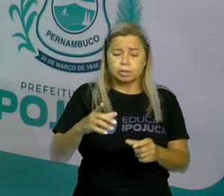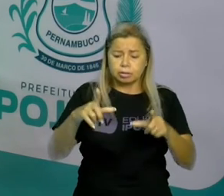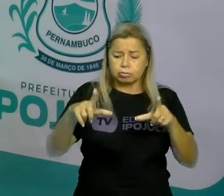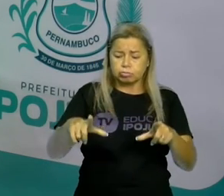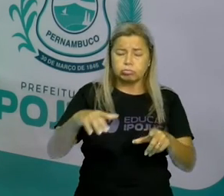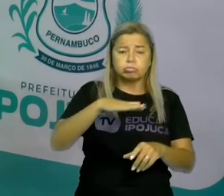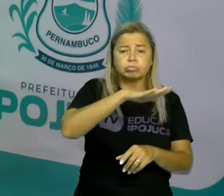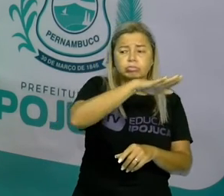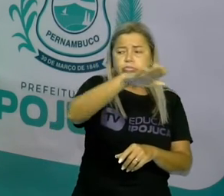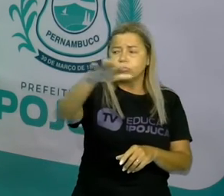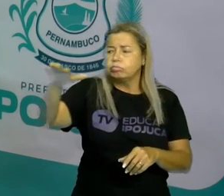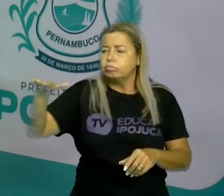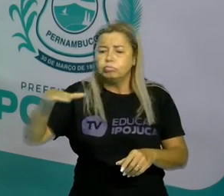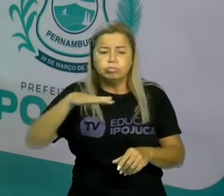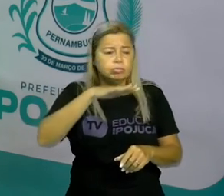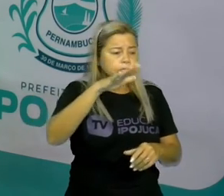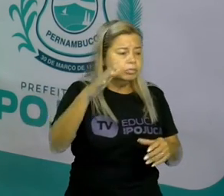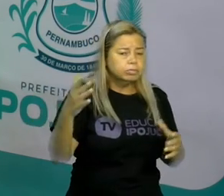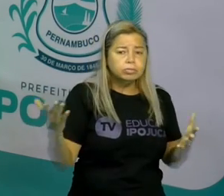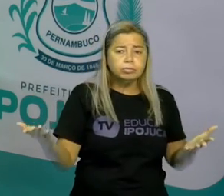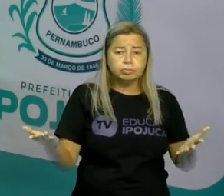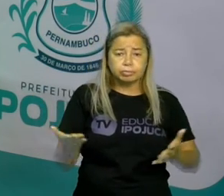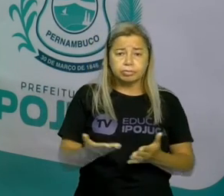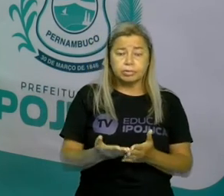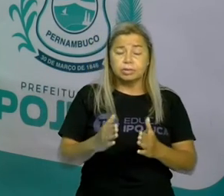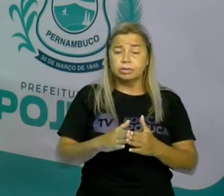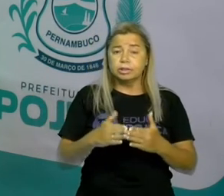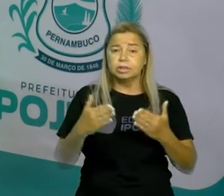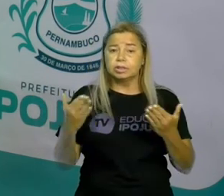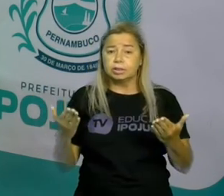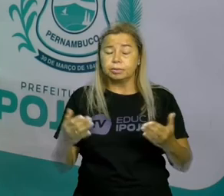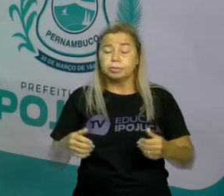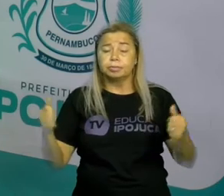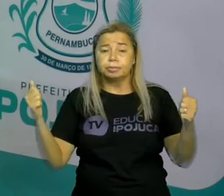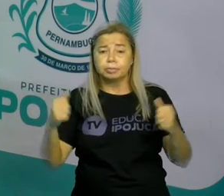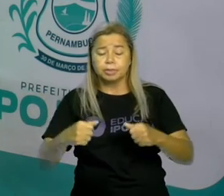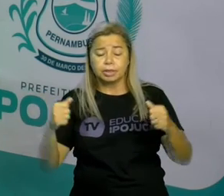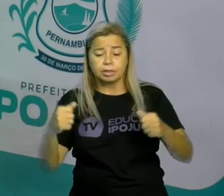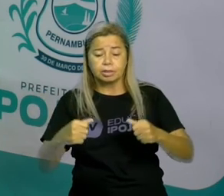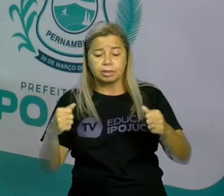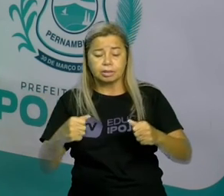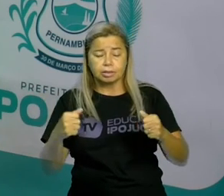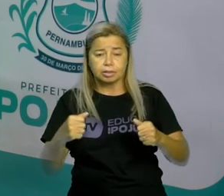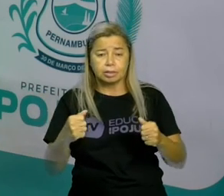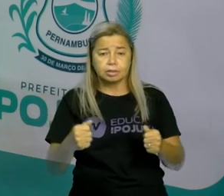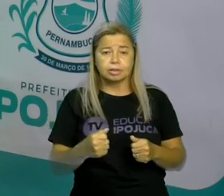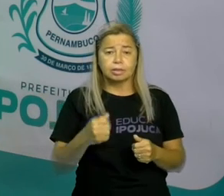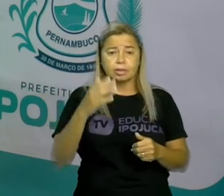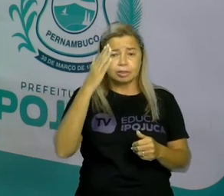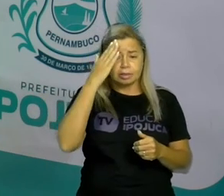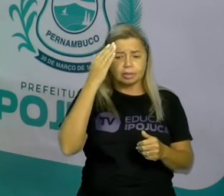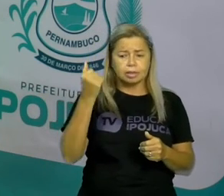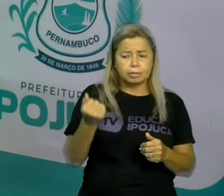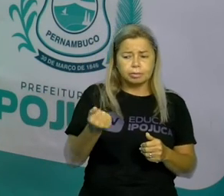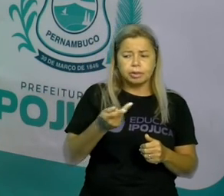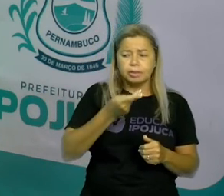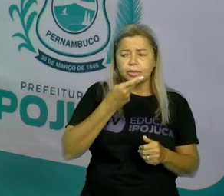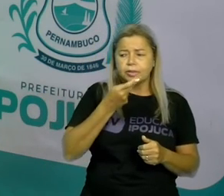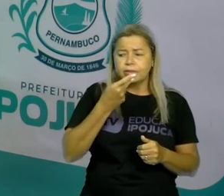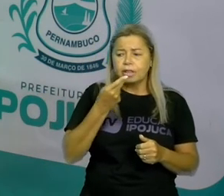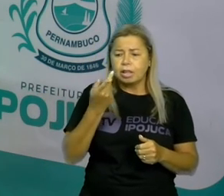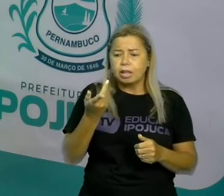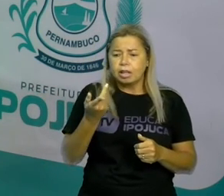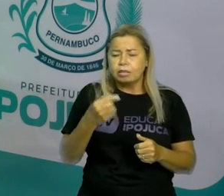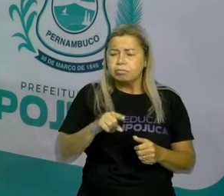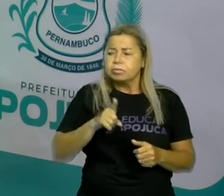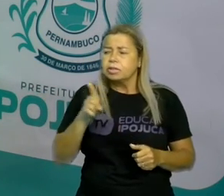uma coordenada. Para isso, para localizarmos, precisamos dizer em que posição ele está,